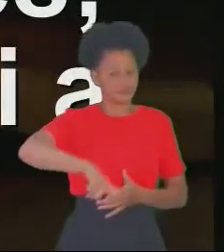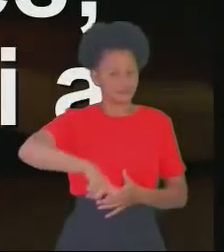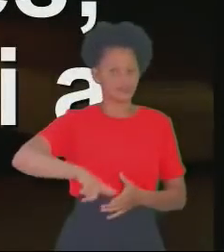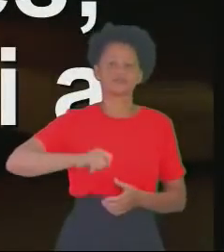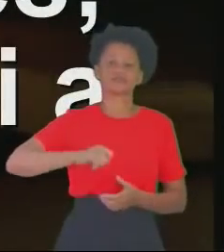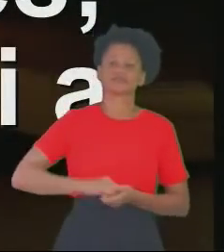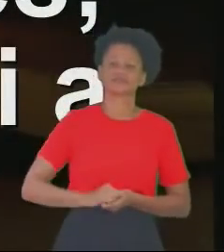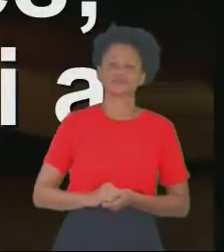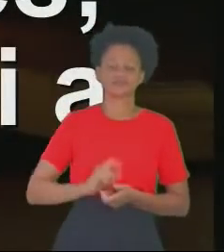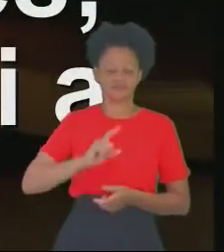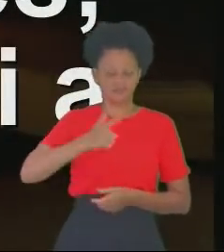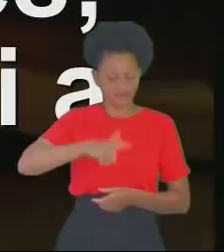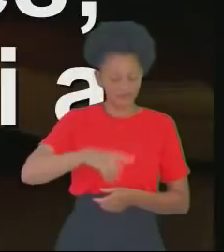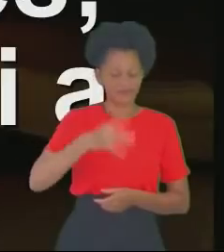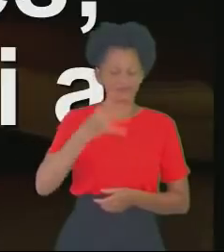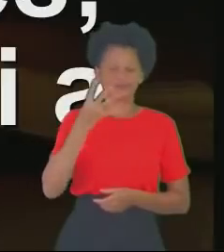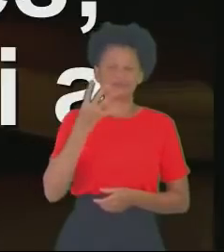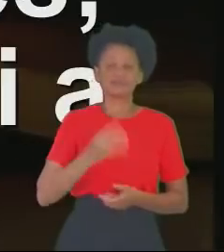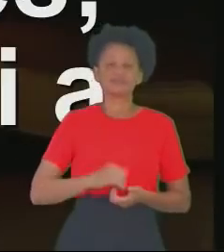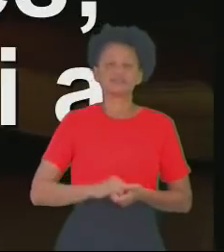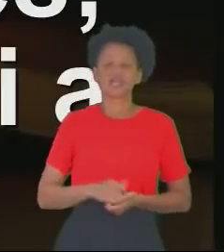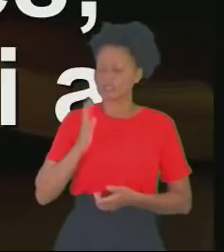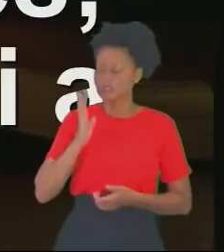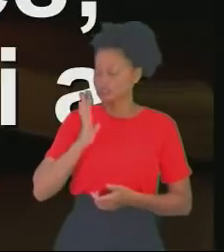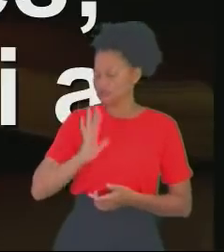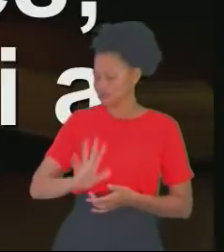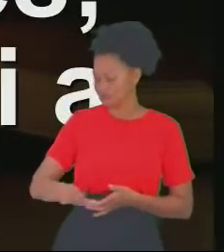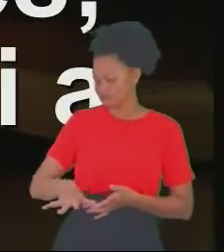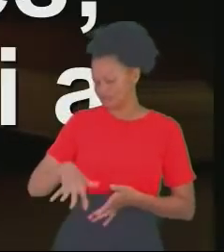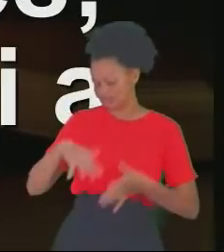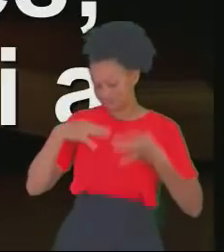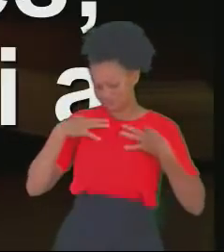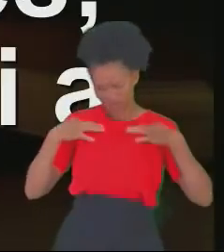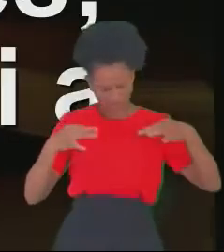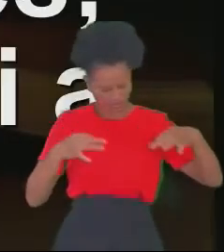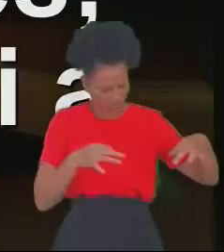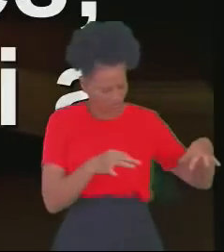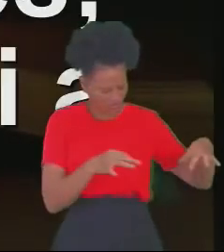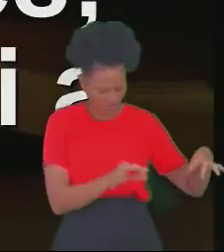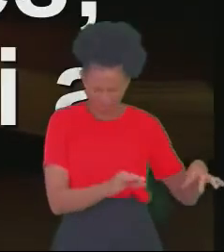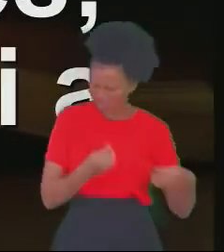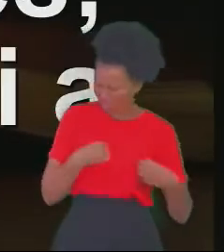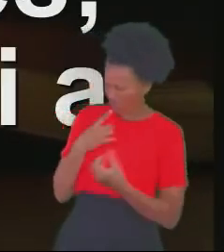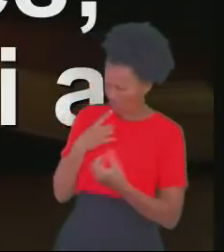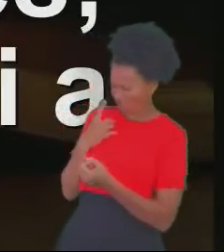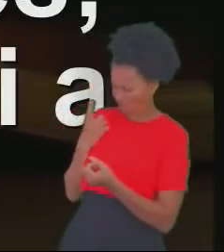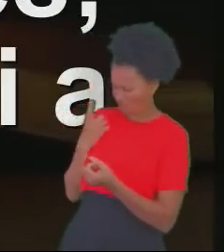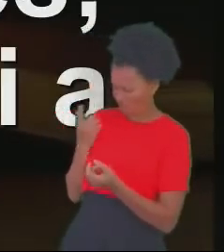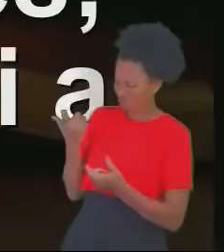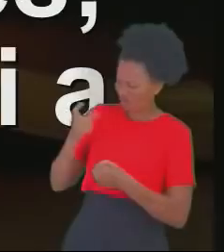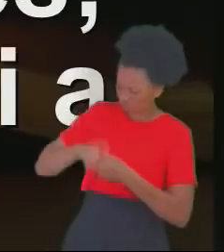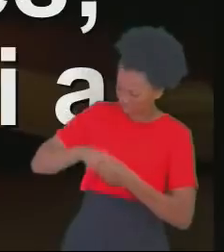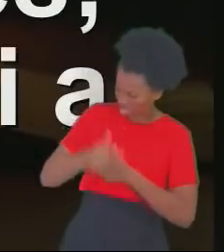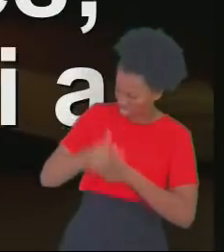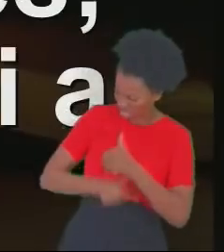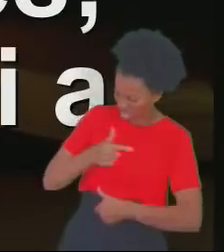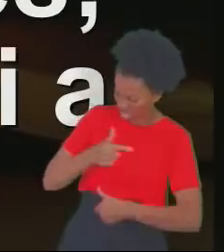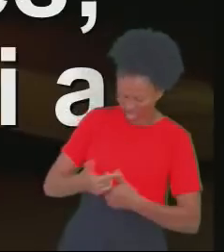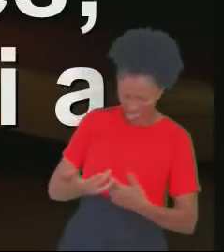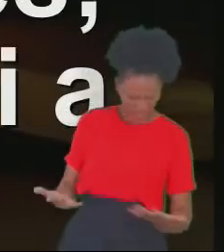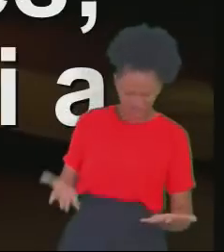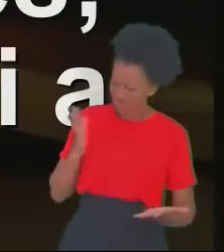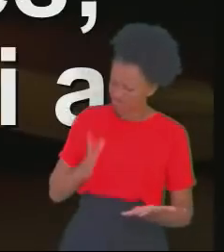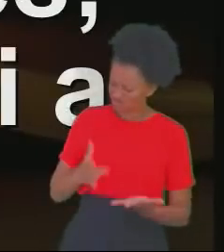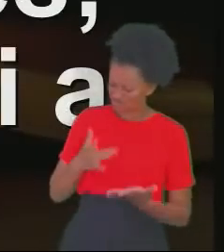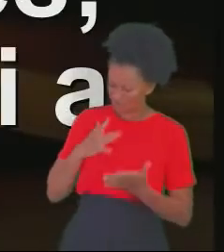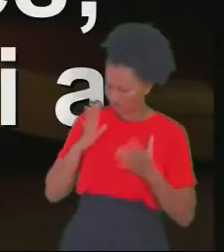depois o 4. Já despi os meus vestidos, como os tornarei a vestir? Já lavei os meus